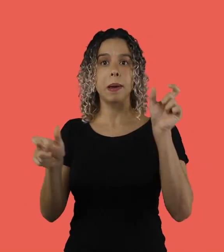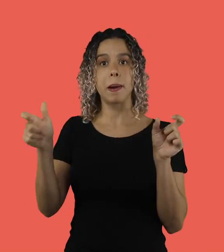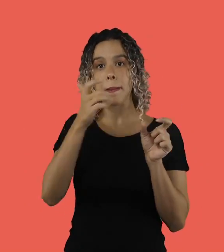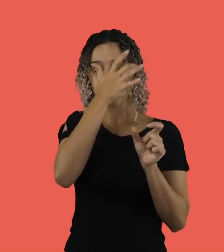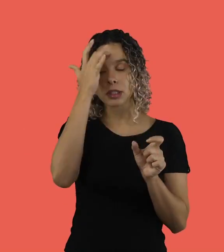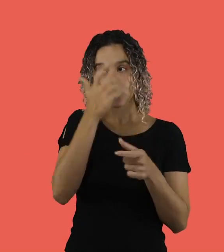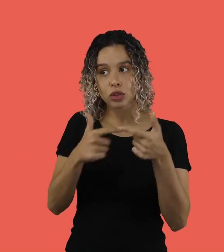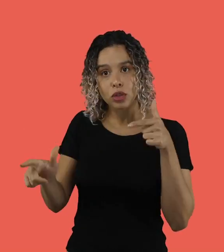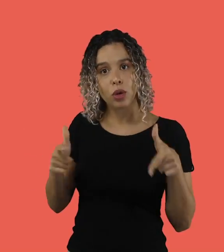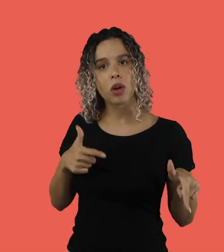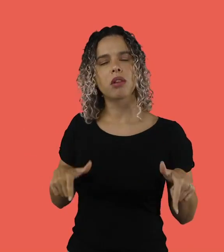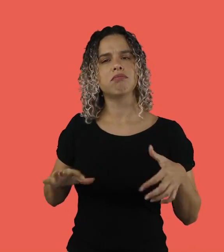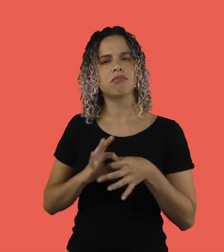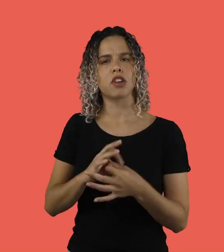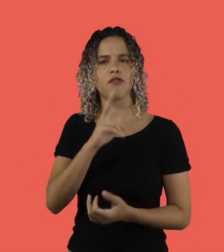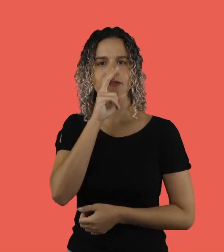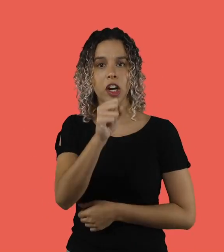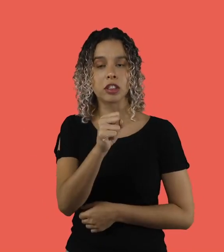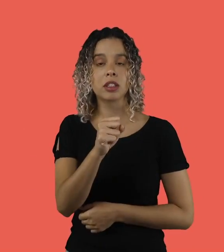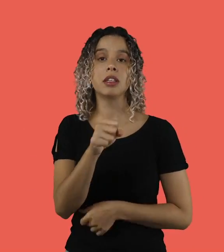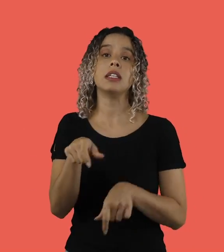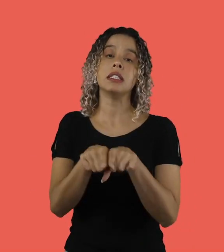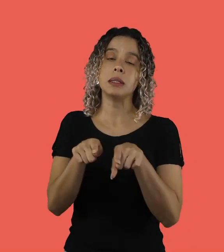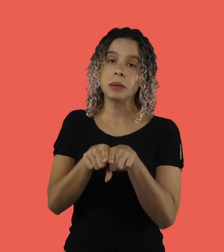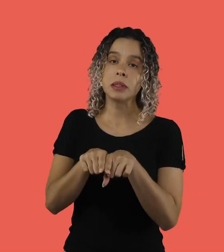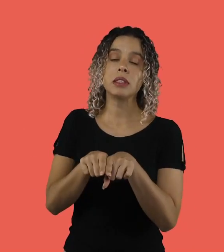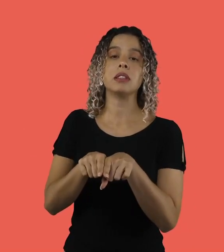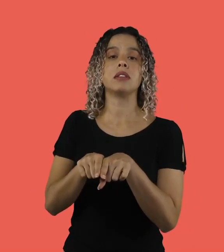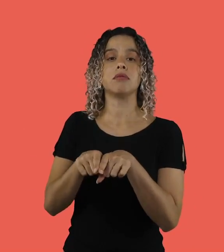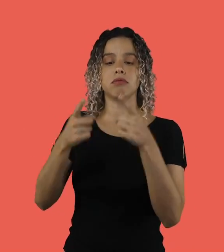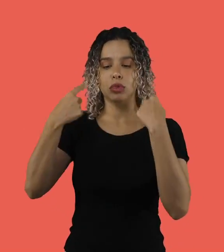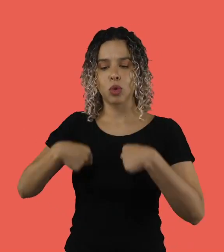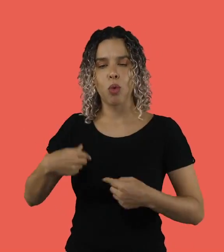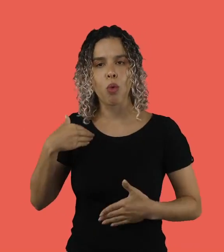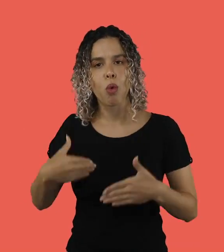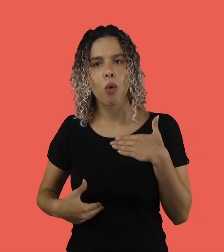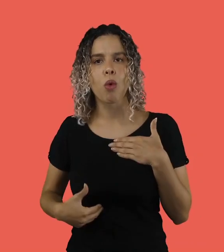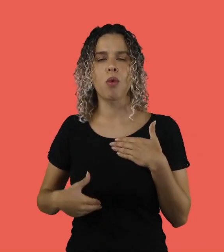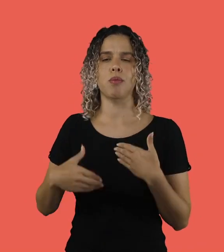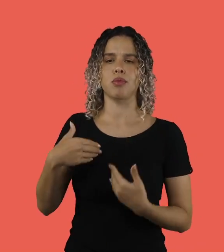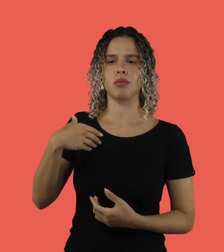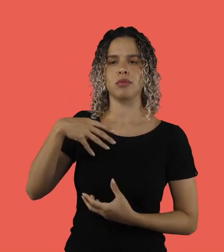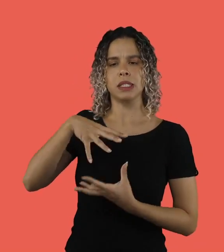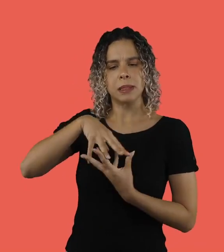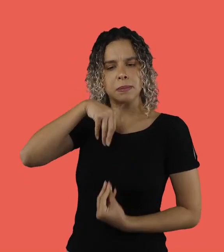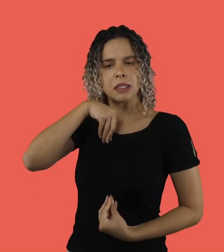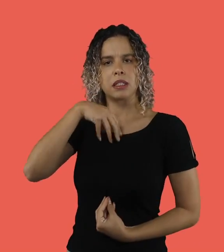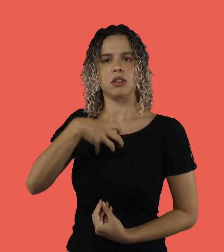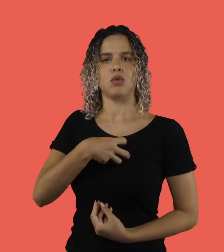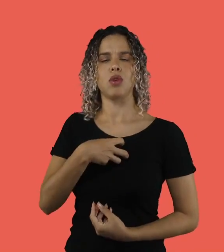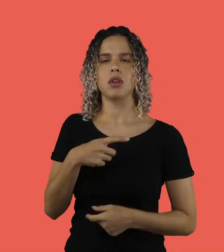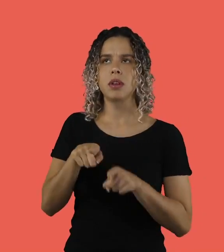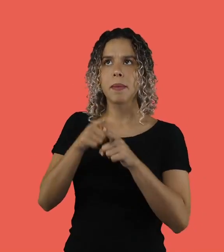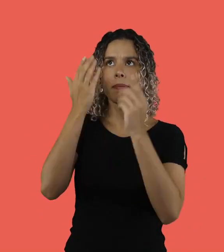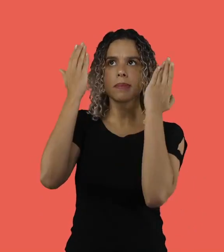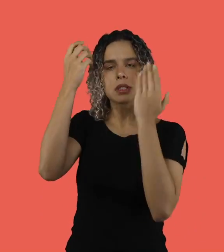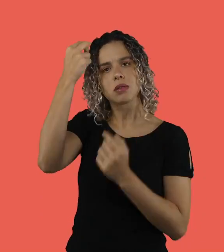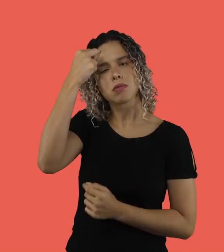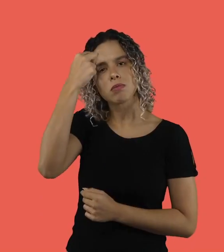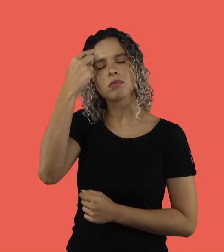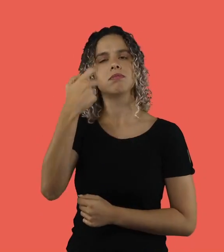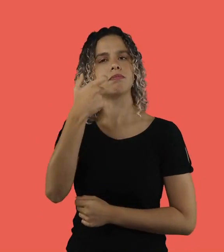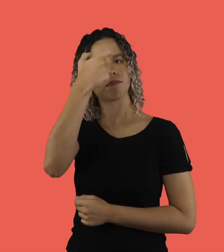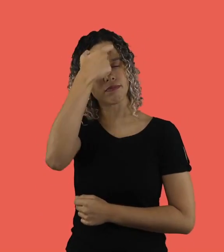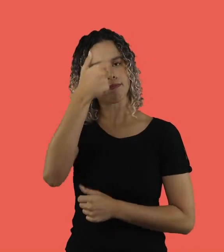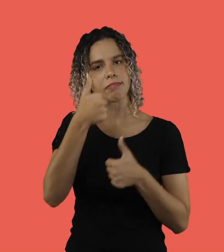outras pessoas, para que nos fortaleça e fortaleça o nosso físico, o nosso espírito, para nosso psicológico, para que a